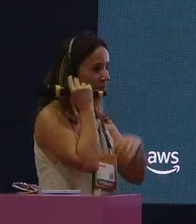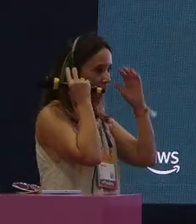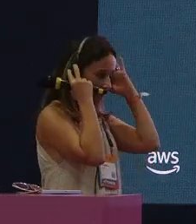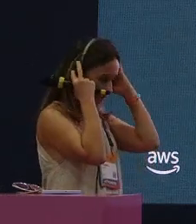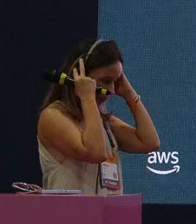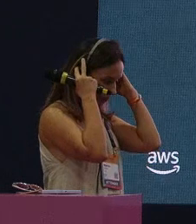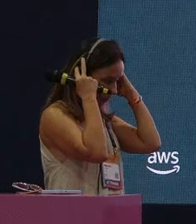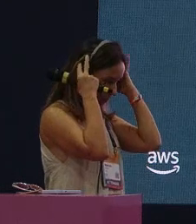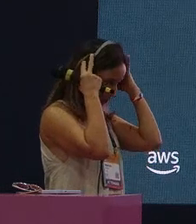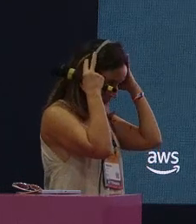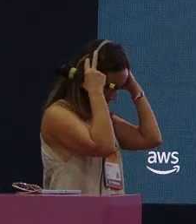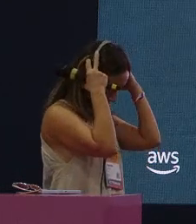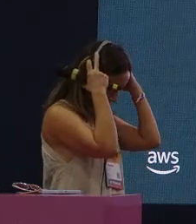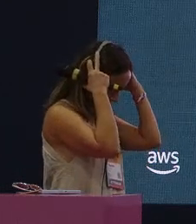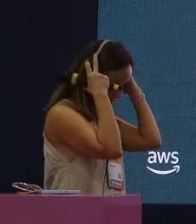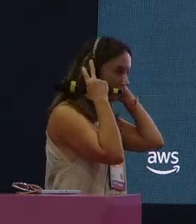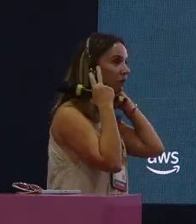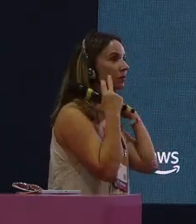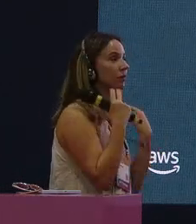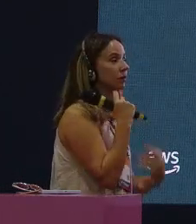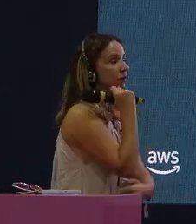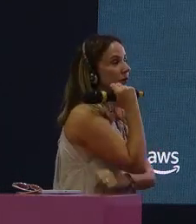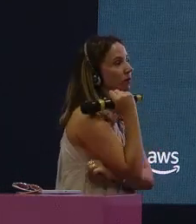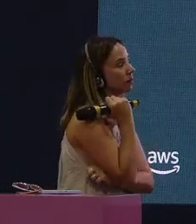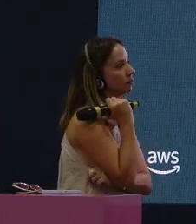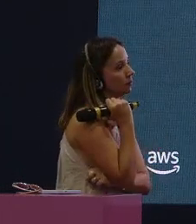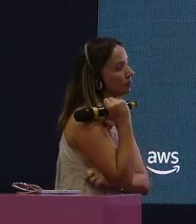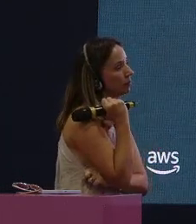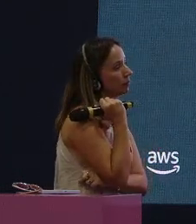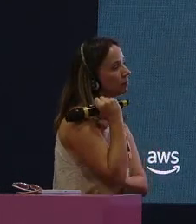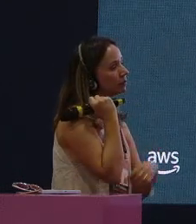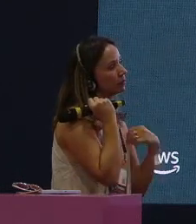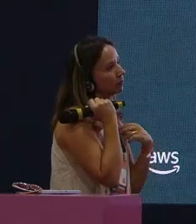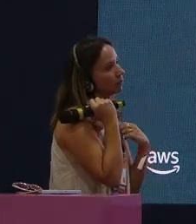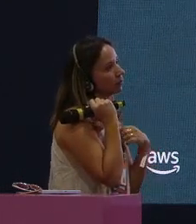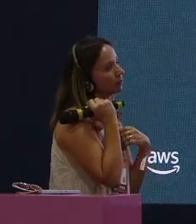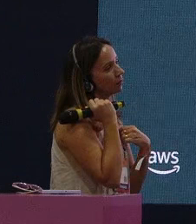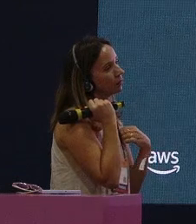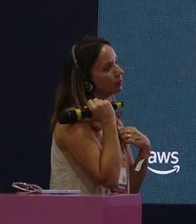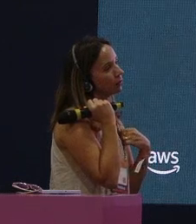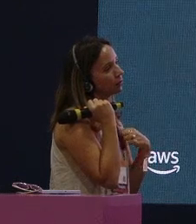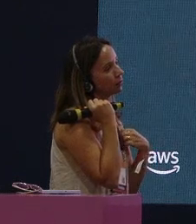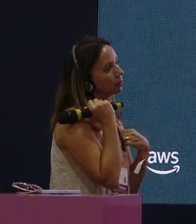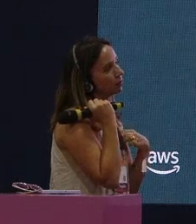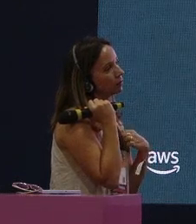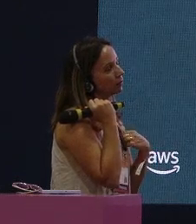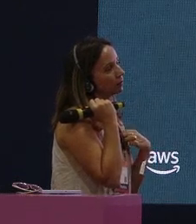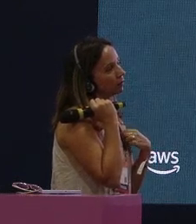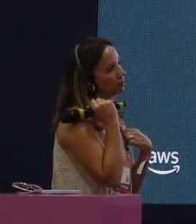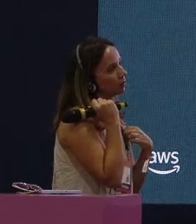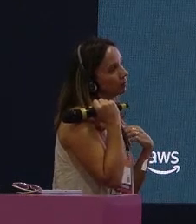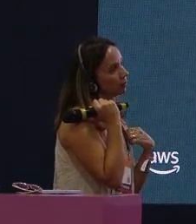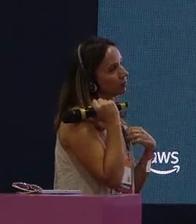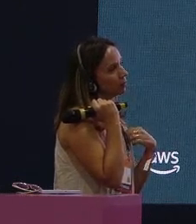estava já no mercado mundial, eles já estavam com um produto, né, no momento que a gente precisava, eles já tinham um produto que era o Lake Formation, não